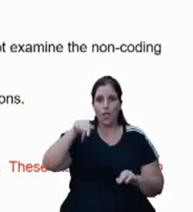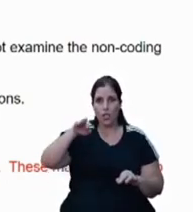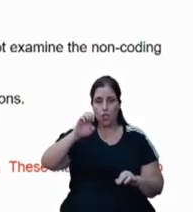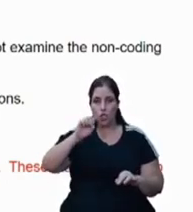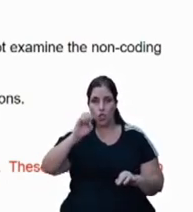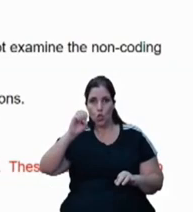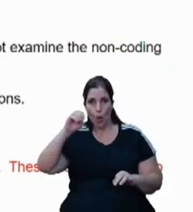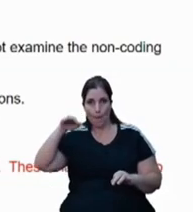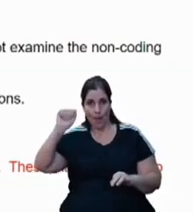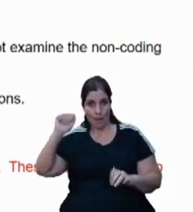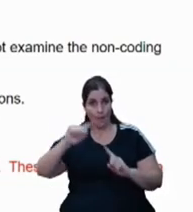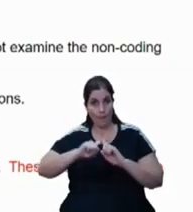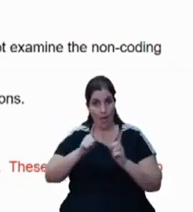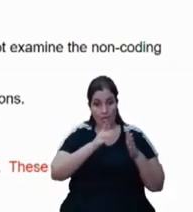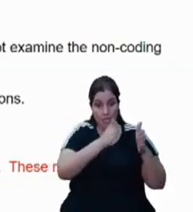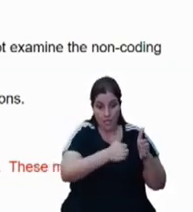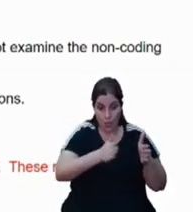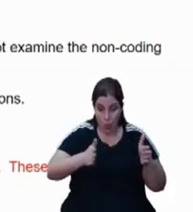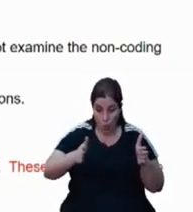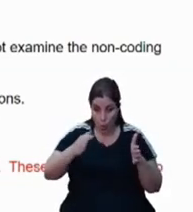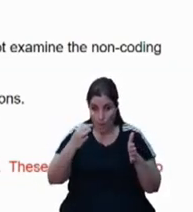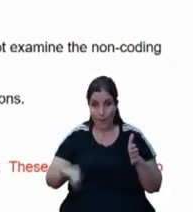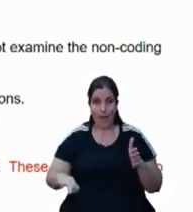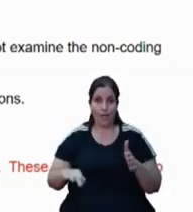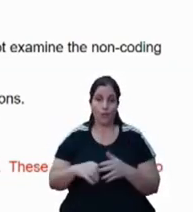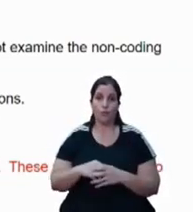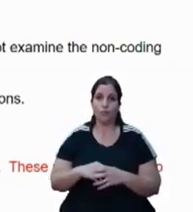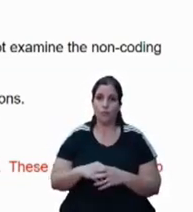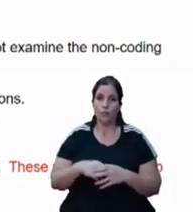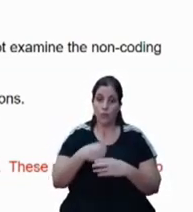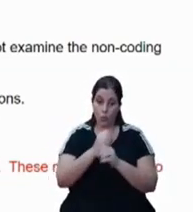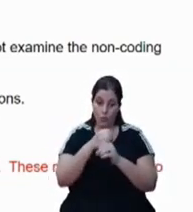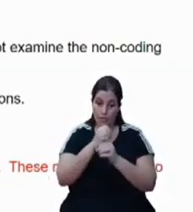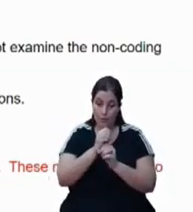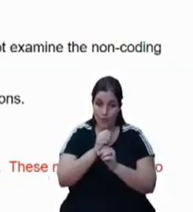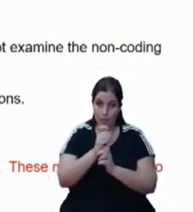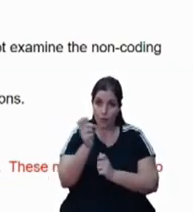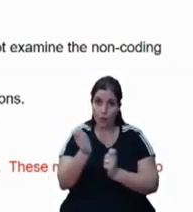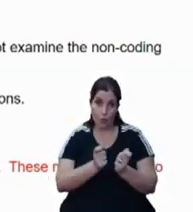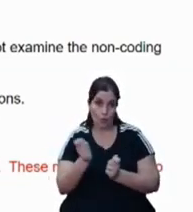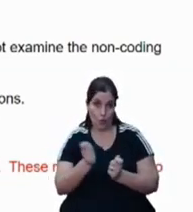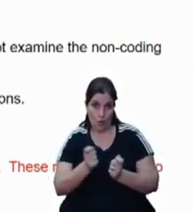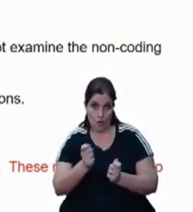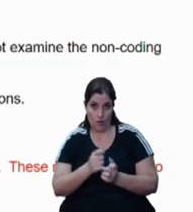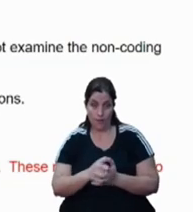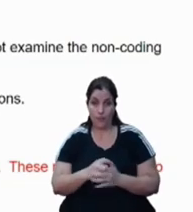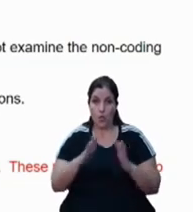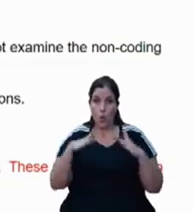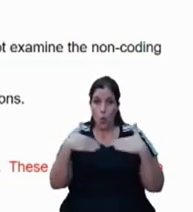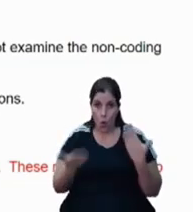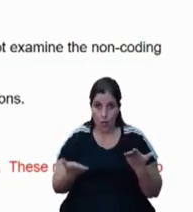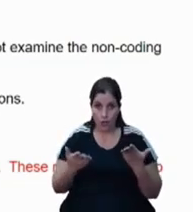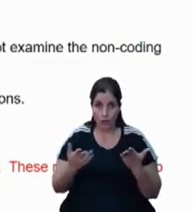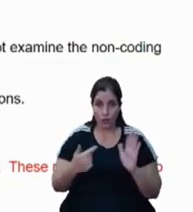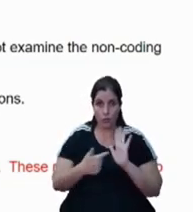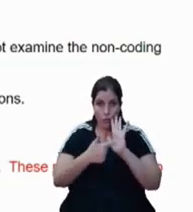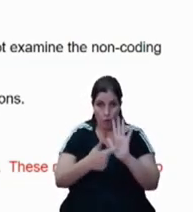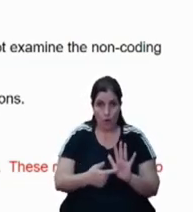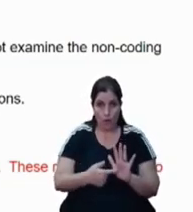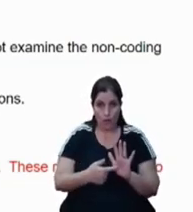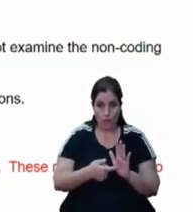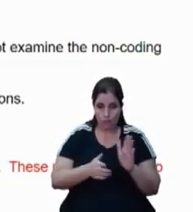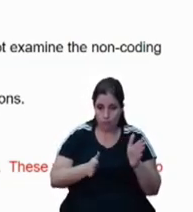Mas, But sequenciamento exome completo do exoma sequencing não does examina not as regiões analyze the regulatórias. regulatory regions. Quando nós If you want analisamos to as analyze the regiões